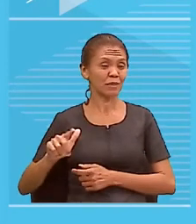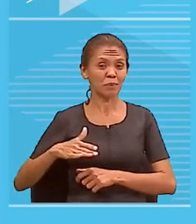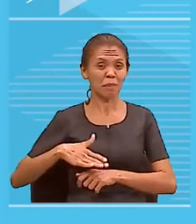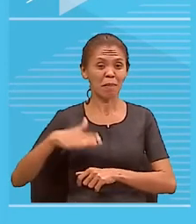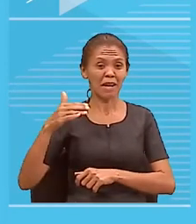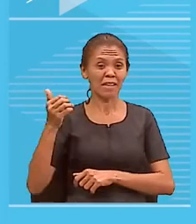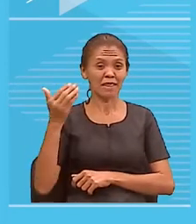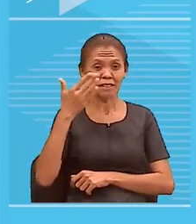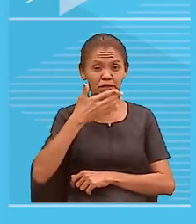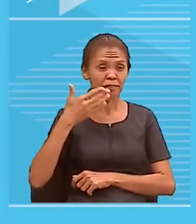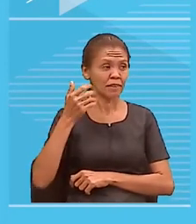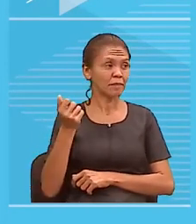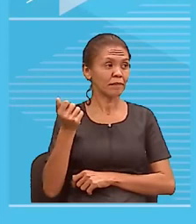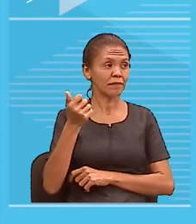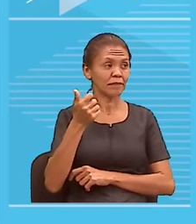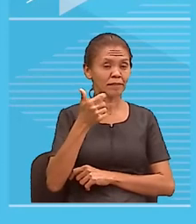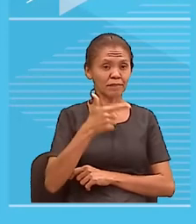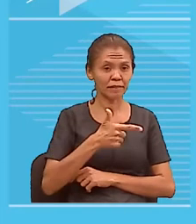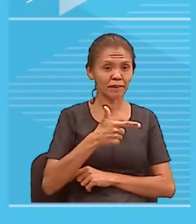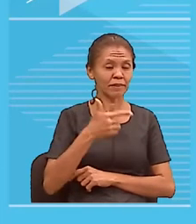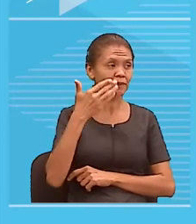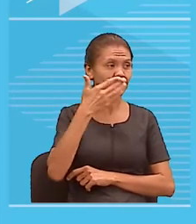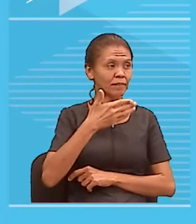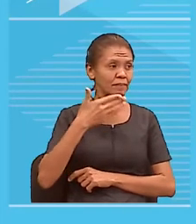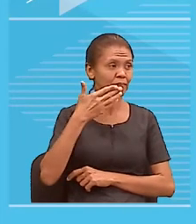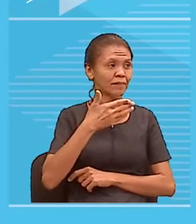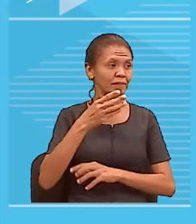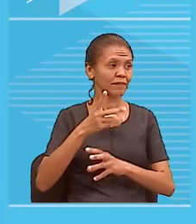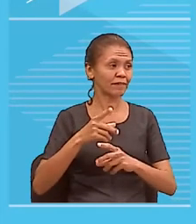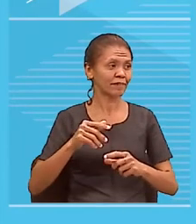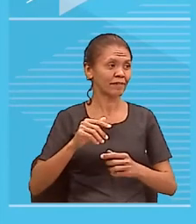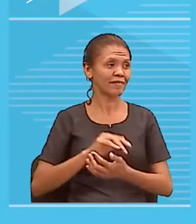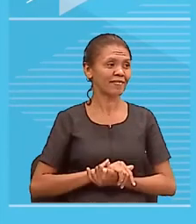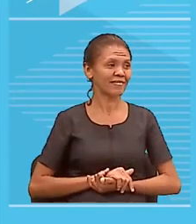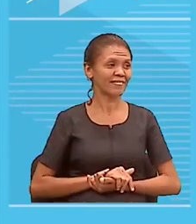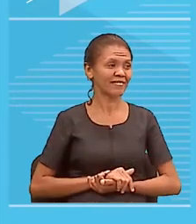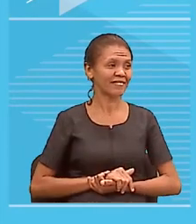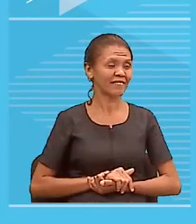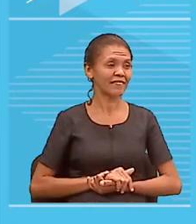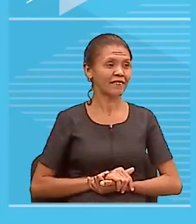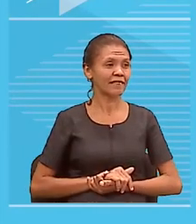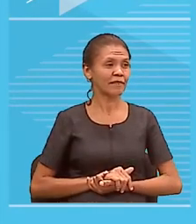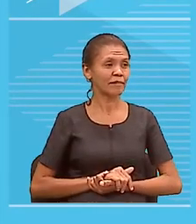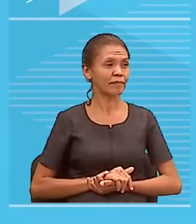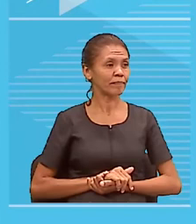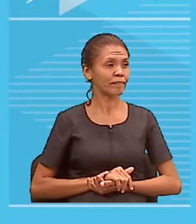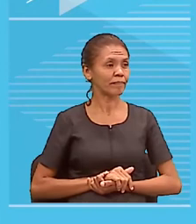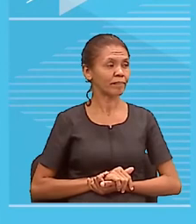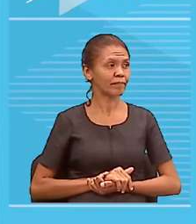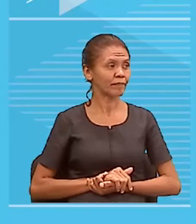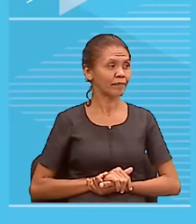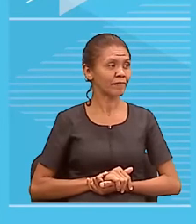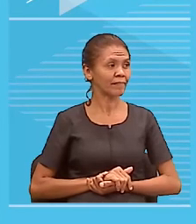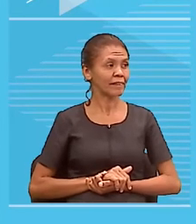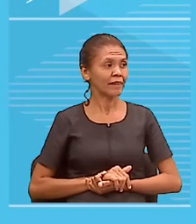açúcar e e é por isso que Embuia entendeu aí desde que vai